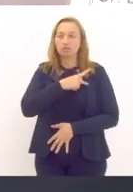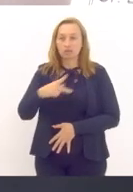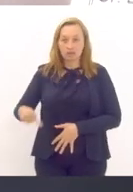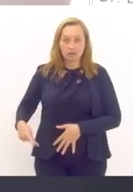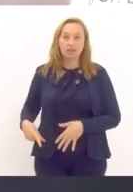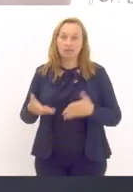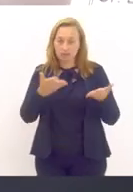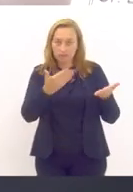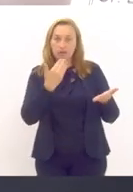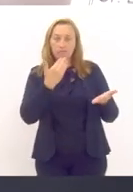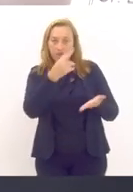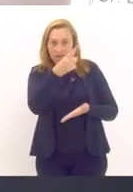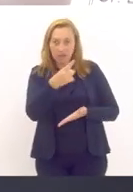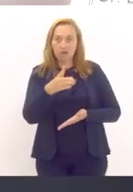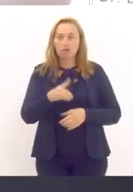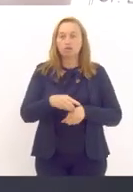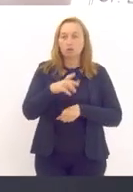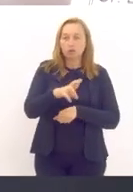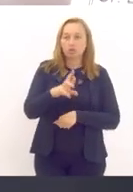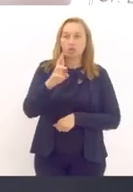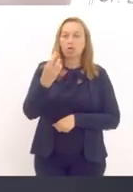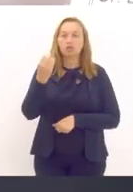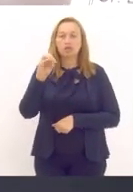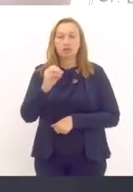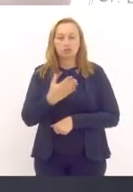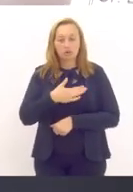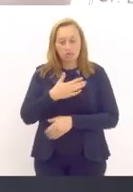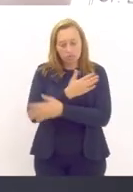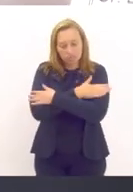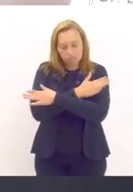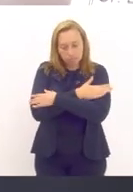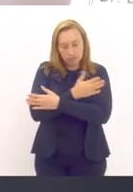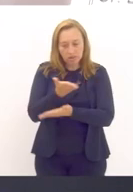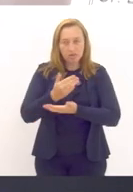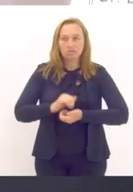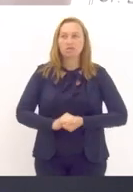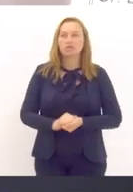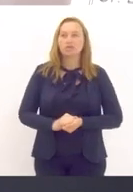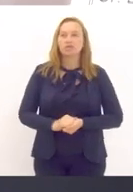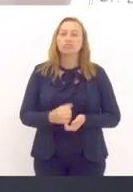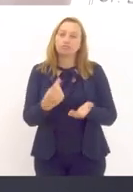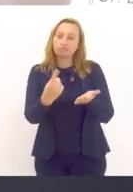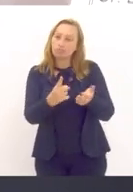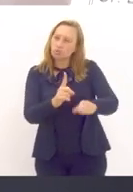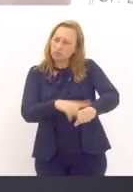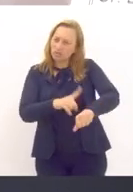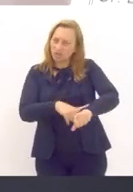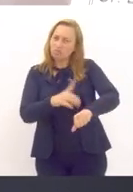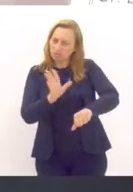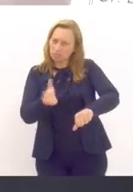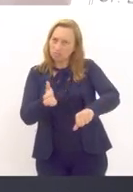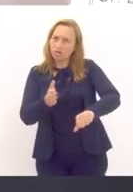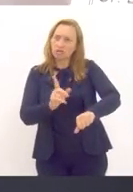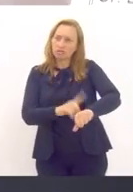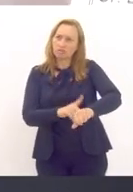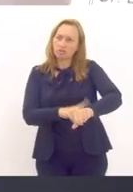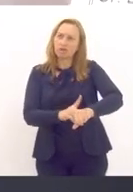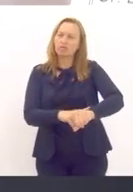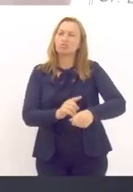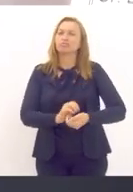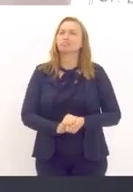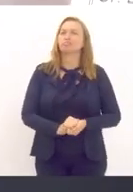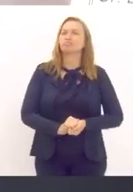ao doutor Rodrigo meu abraço. A gente tinha aí uma questão de prazo, inclusive,